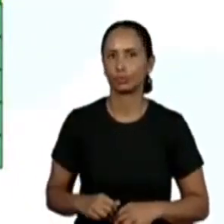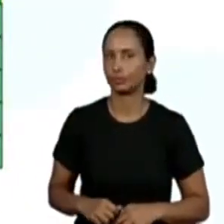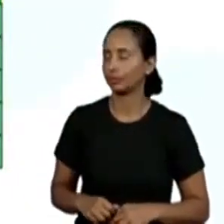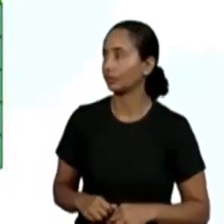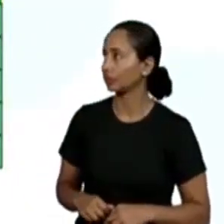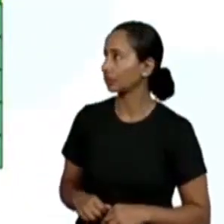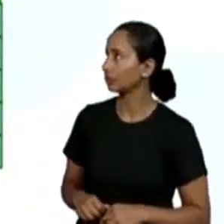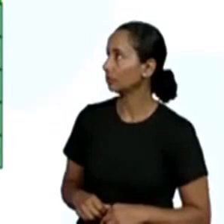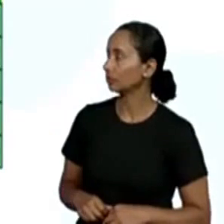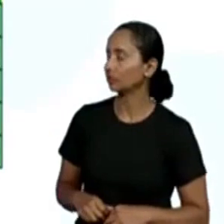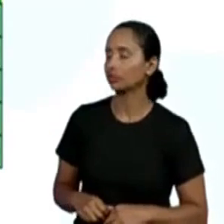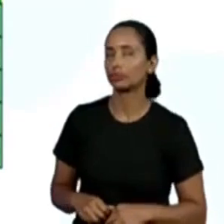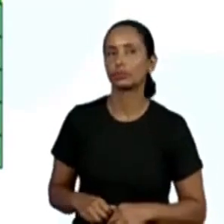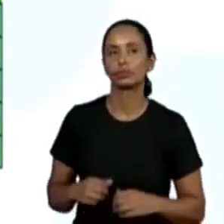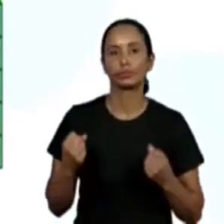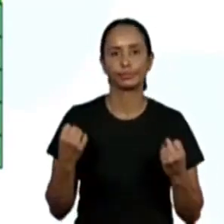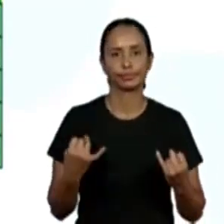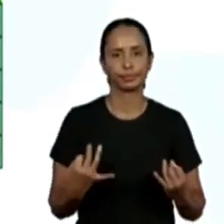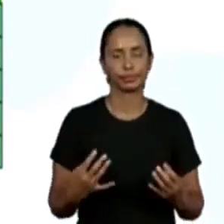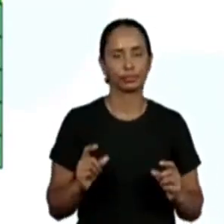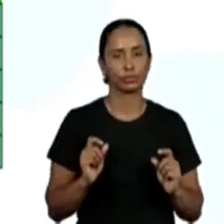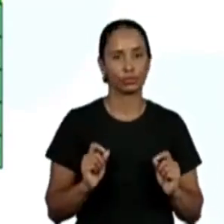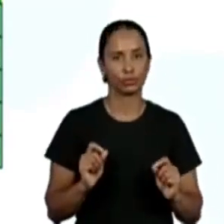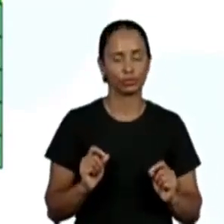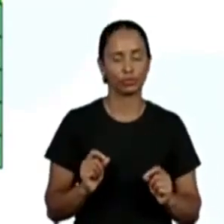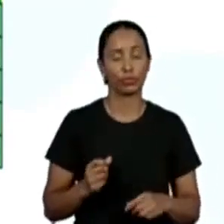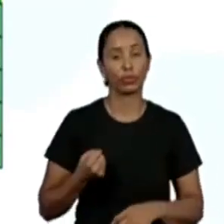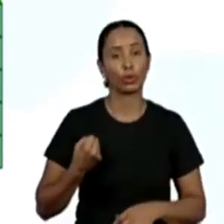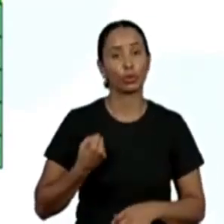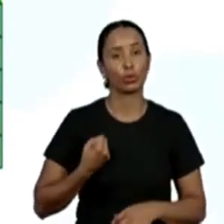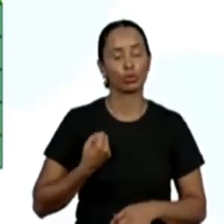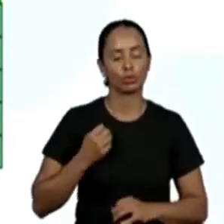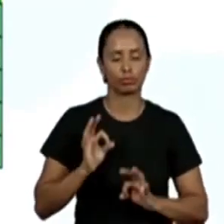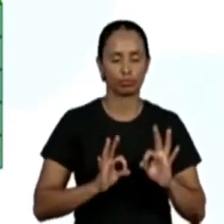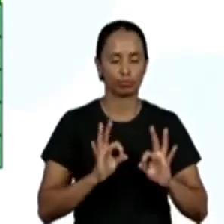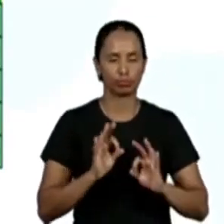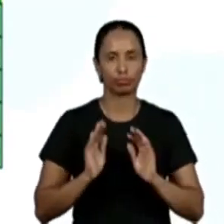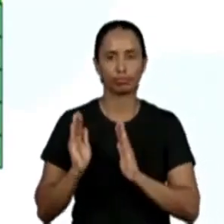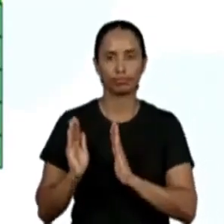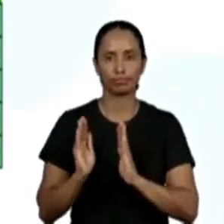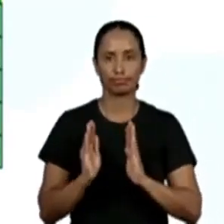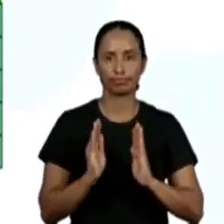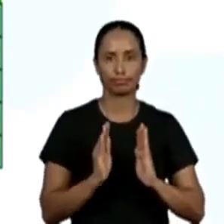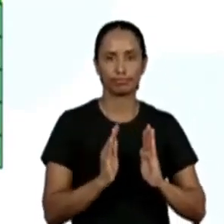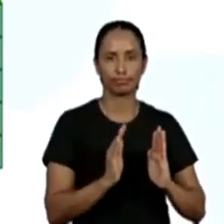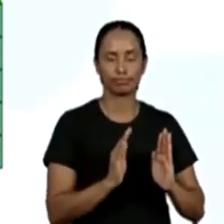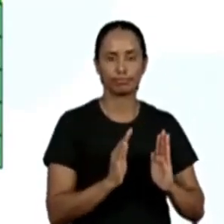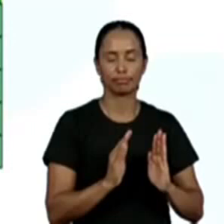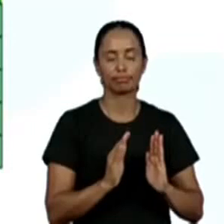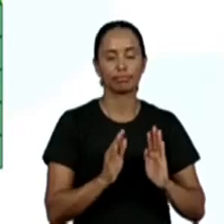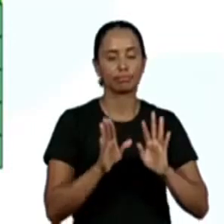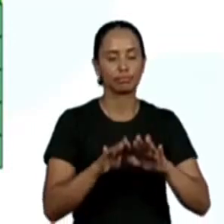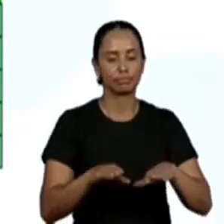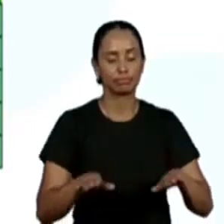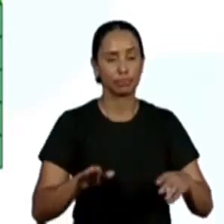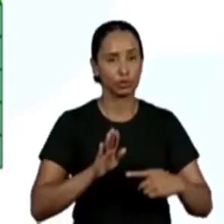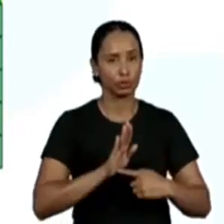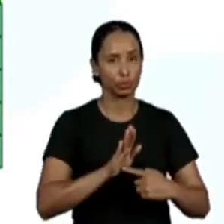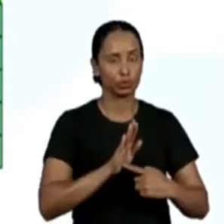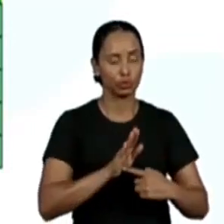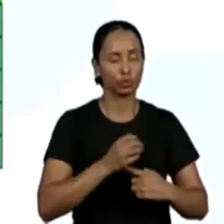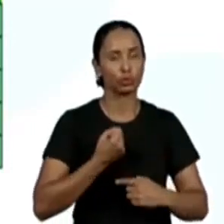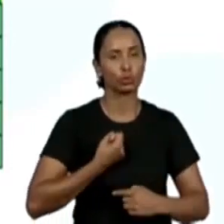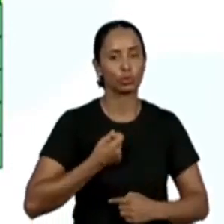aula, ele fala assim, então, ordene os números apresentados pelos estudantes do maior para